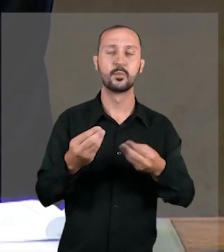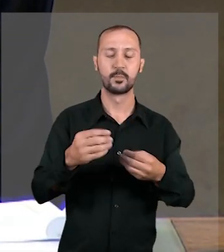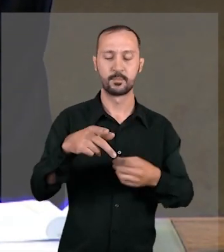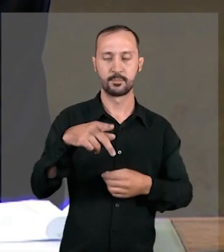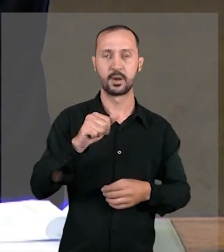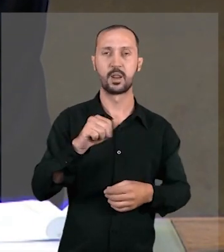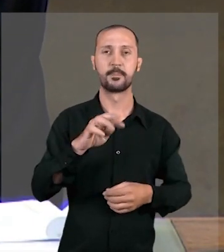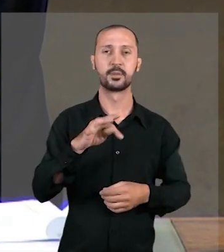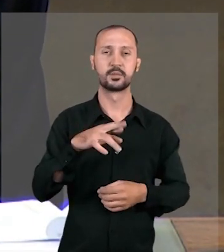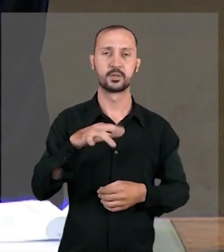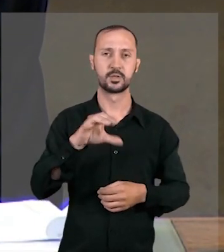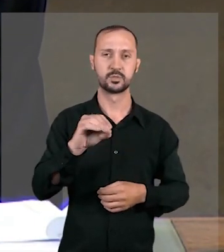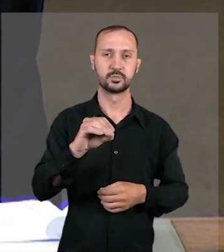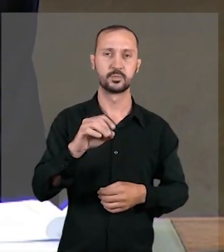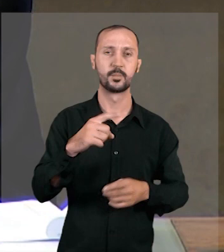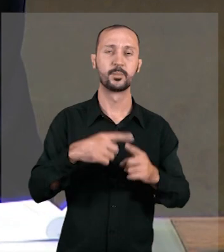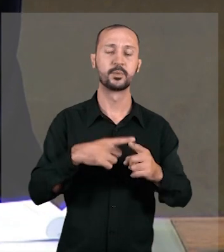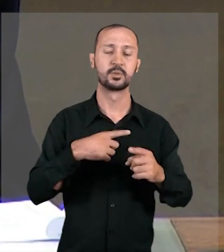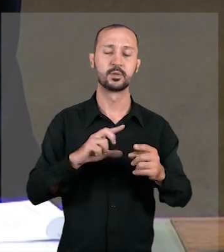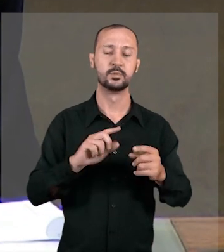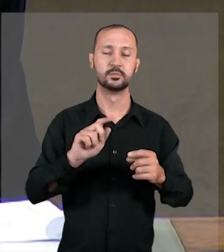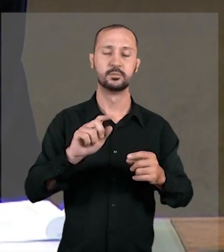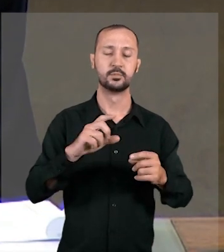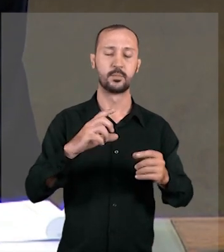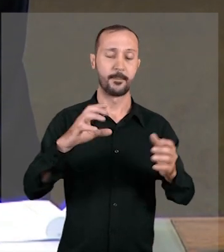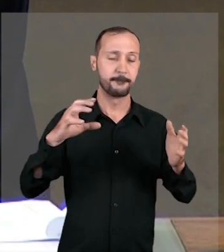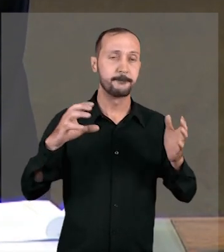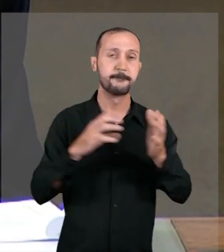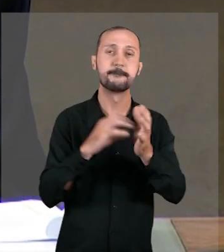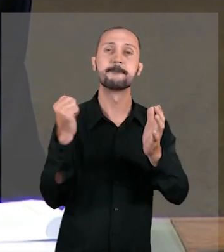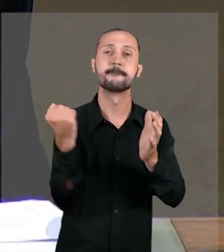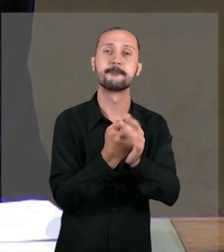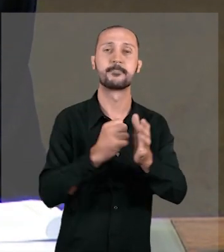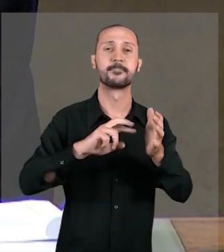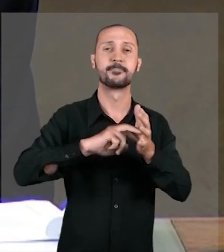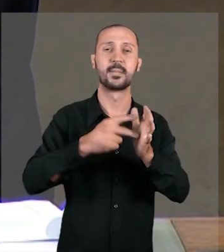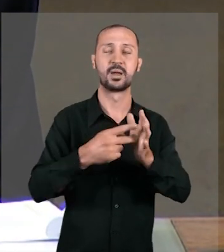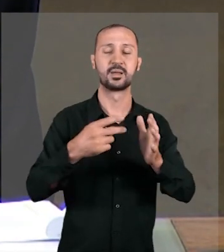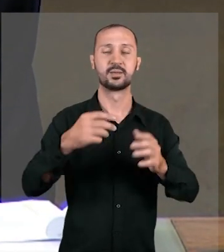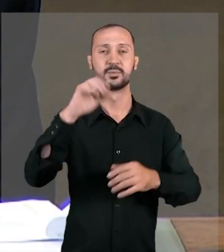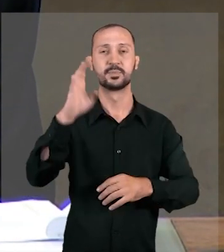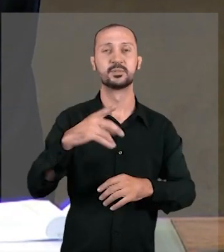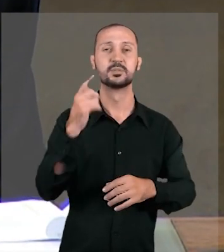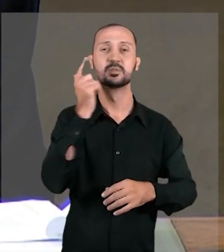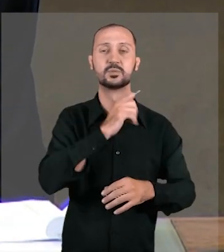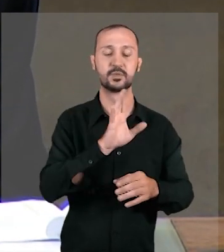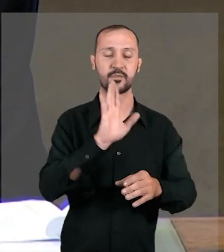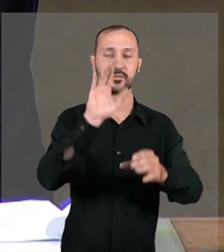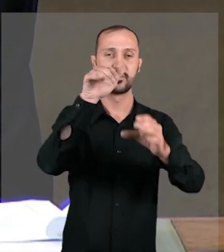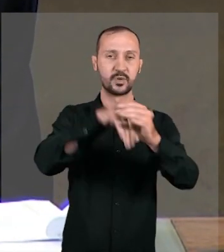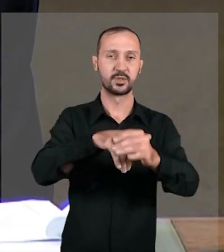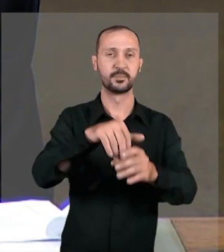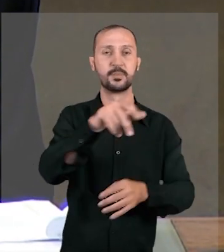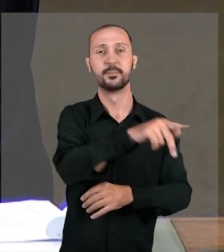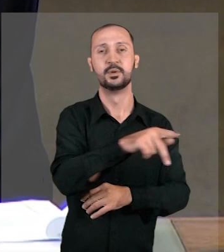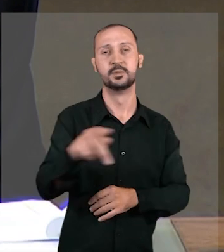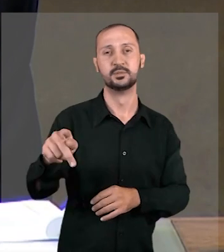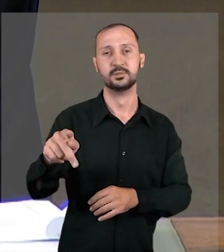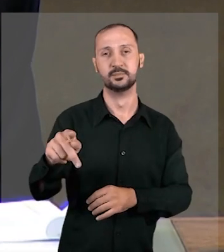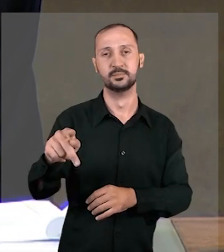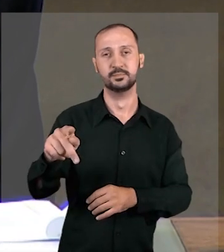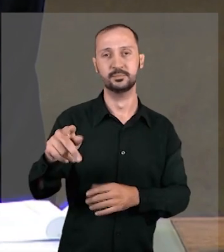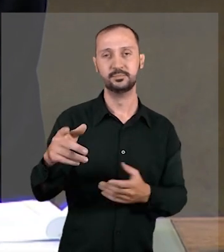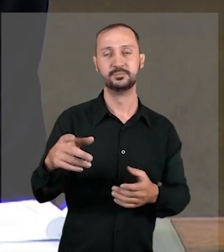Brasil, porque um dos símbolos da democracia brasileira é a possibilidade da eleição direta para presidente da